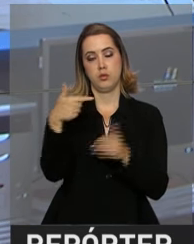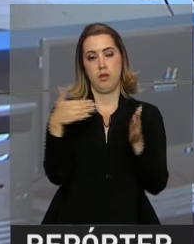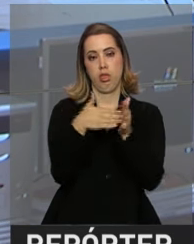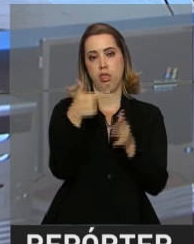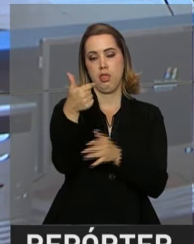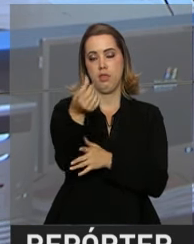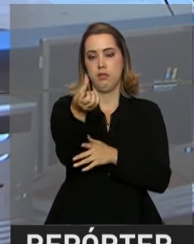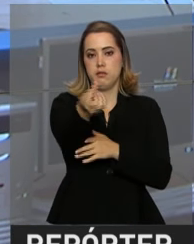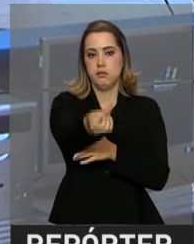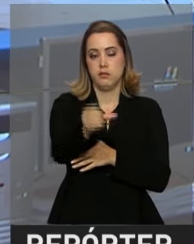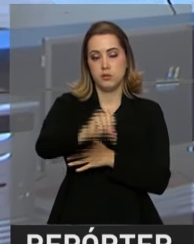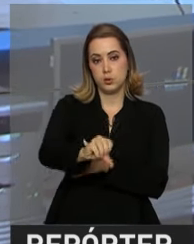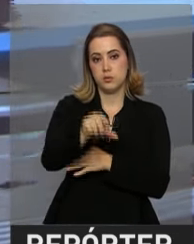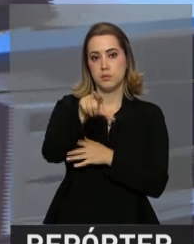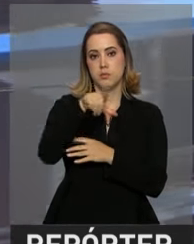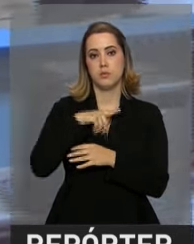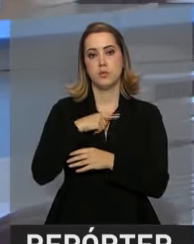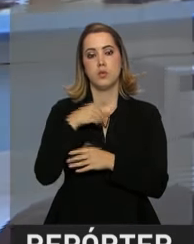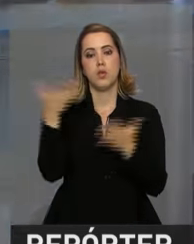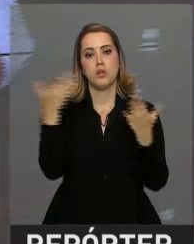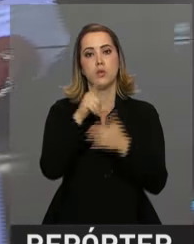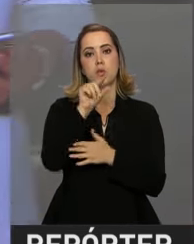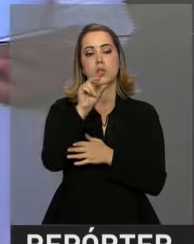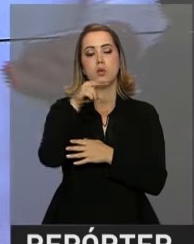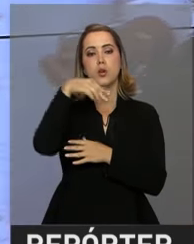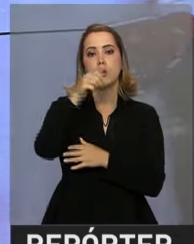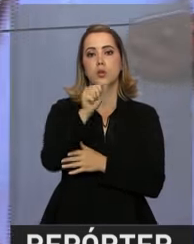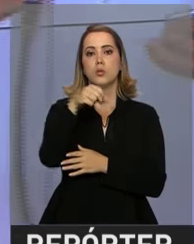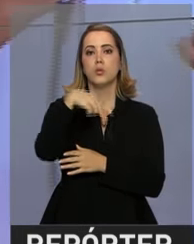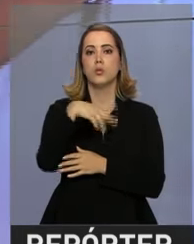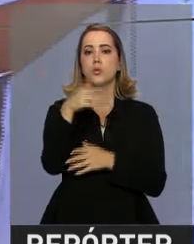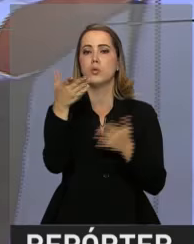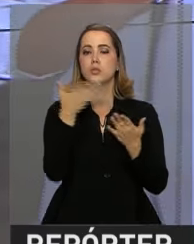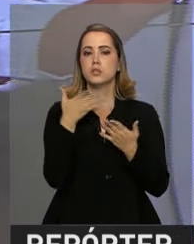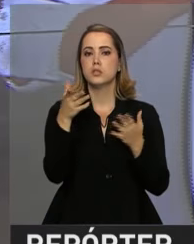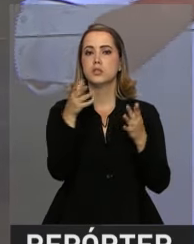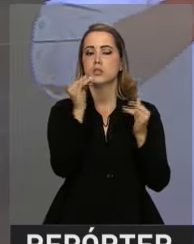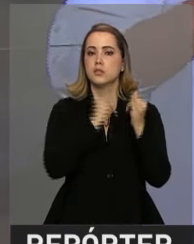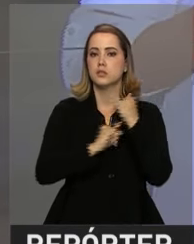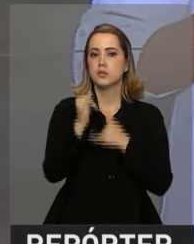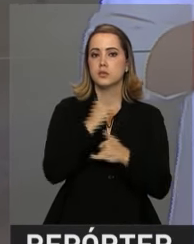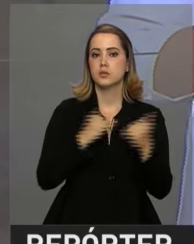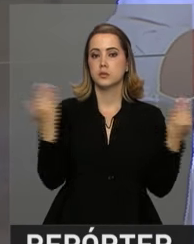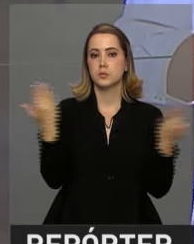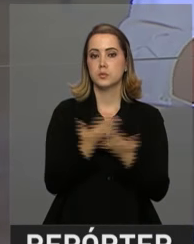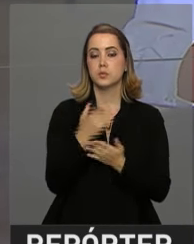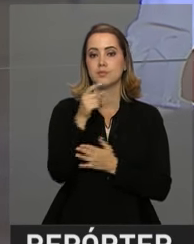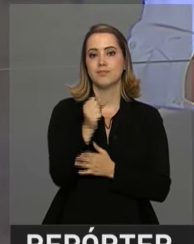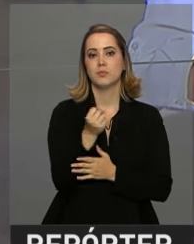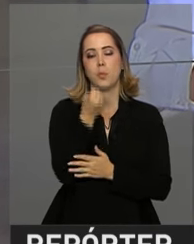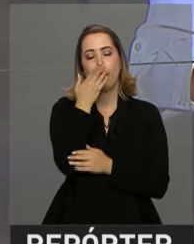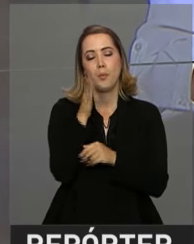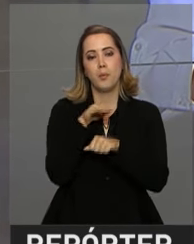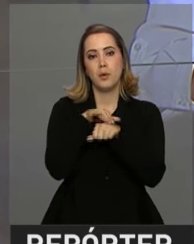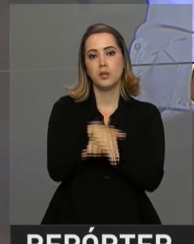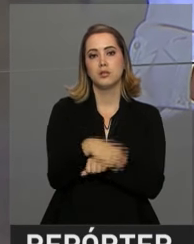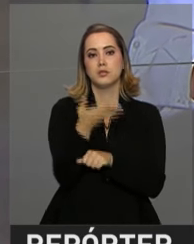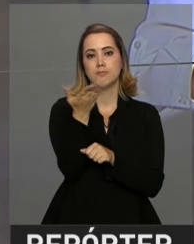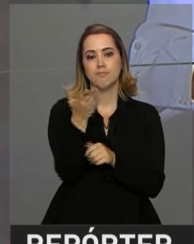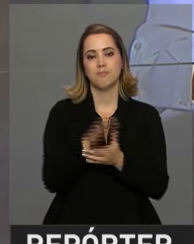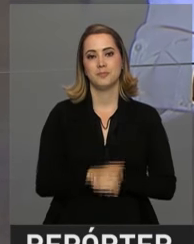até 2019. Nós vamos conversar com a repórter Luana Karen, que tem as informações ao vivo pra gente. Luana, ótima noite para